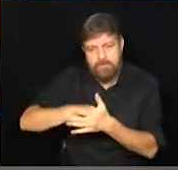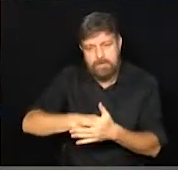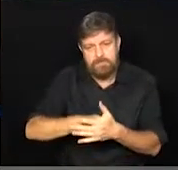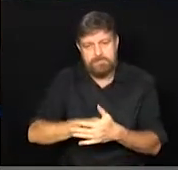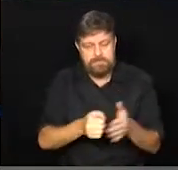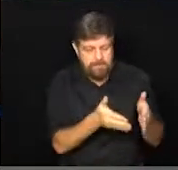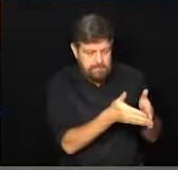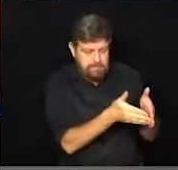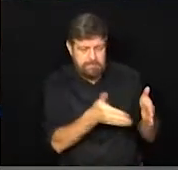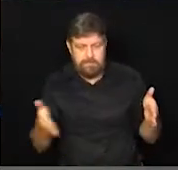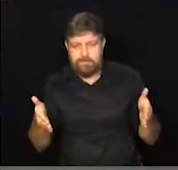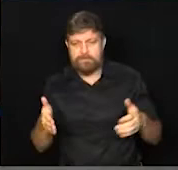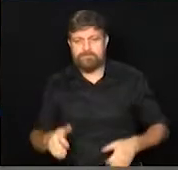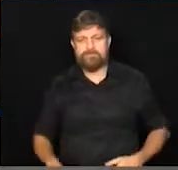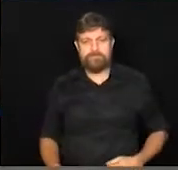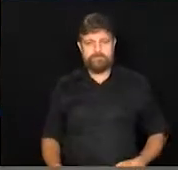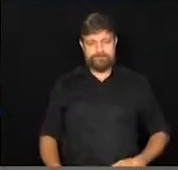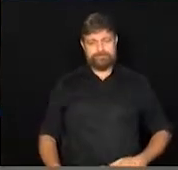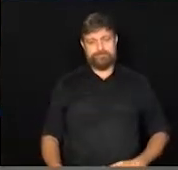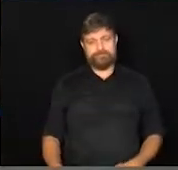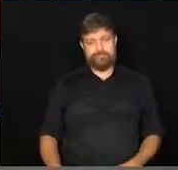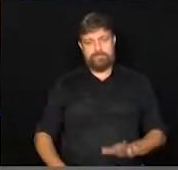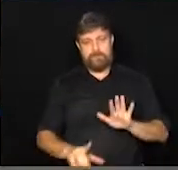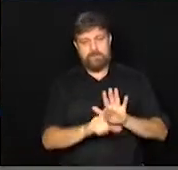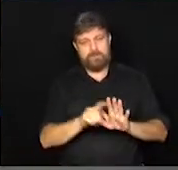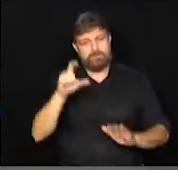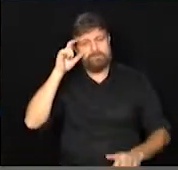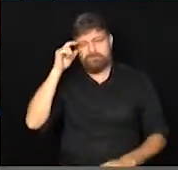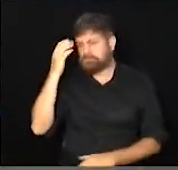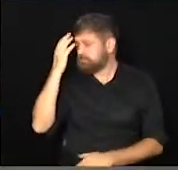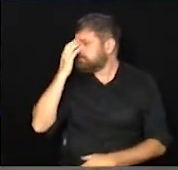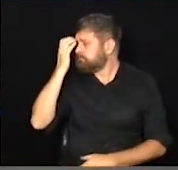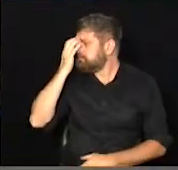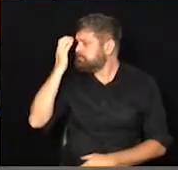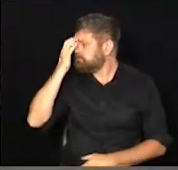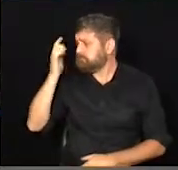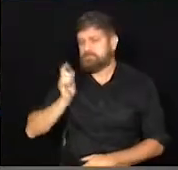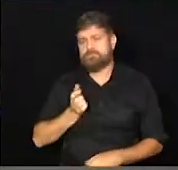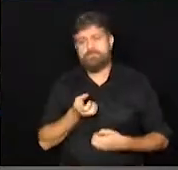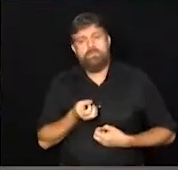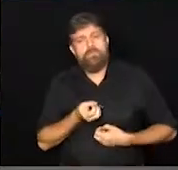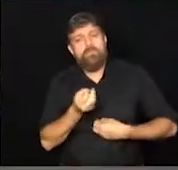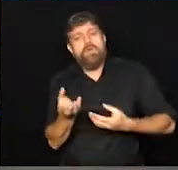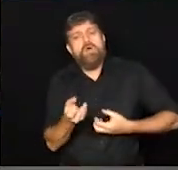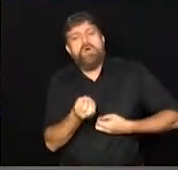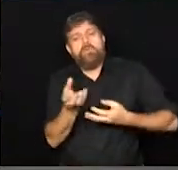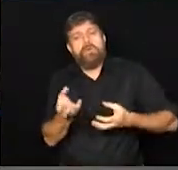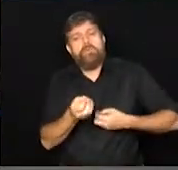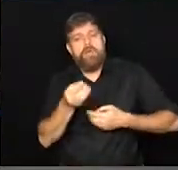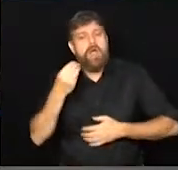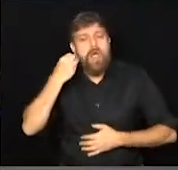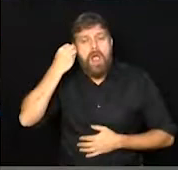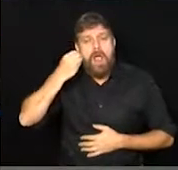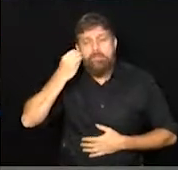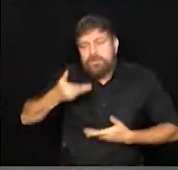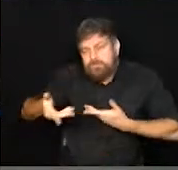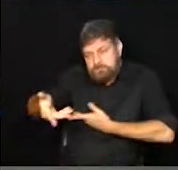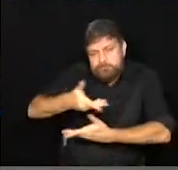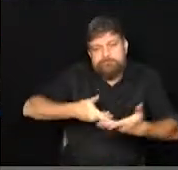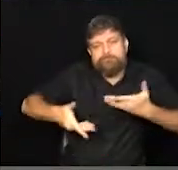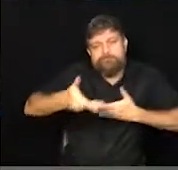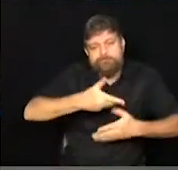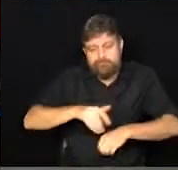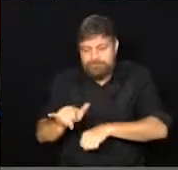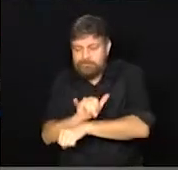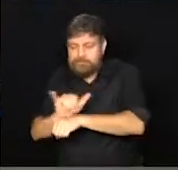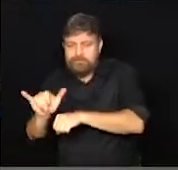isso. Então, a Lei Maria da Penha, ela expressa essa experiência real desse cuidado,